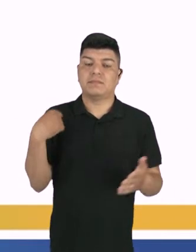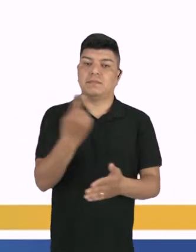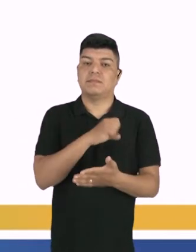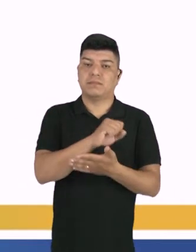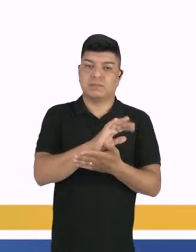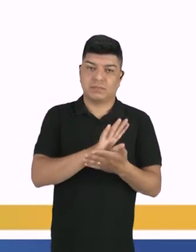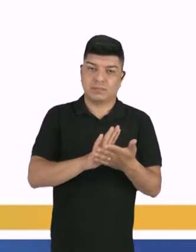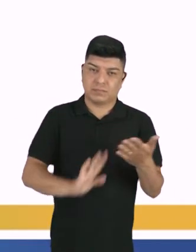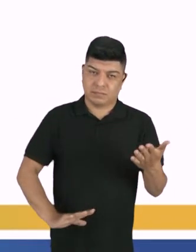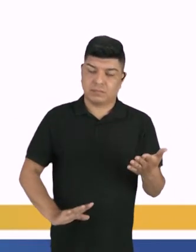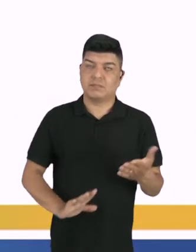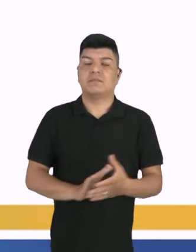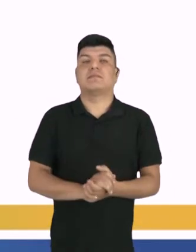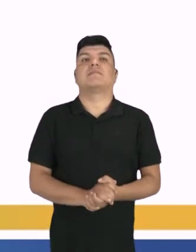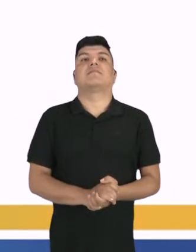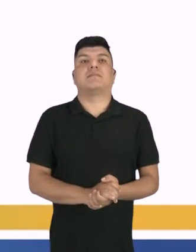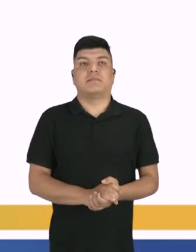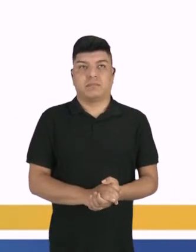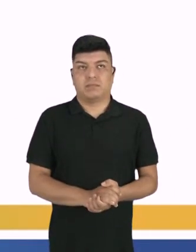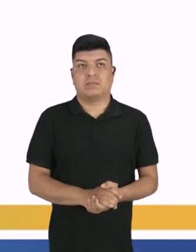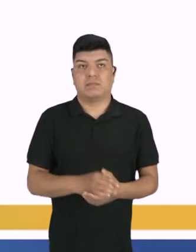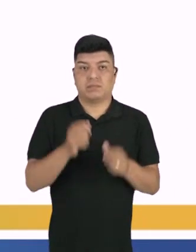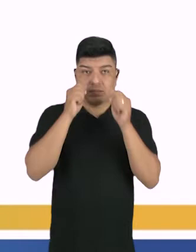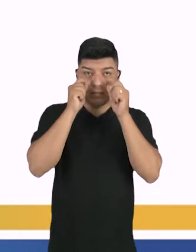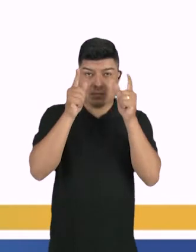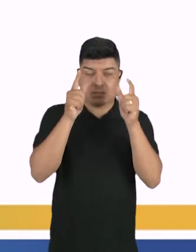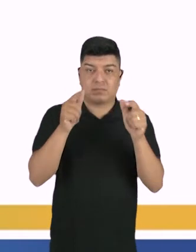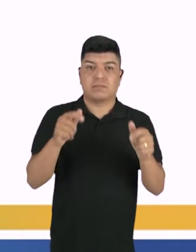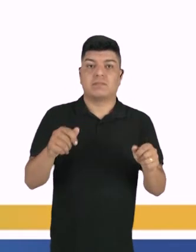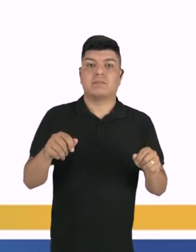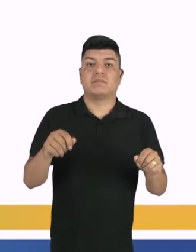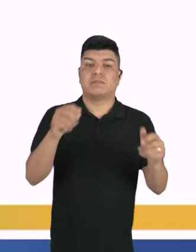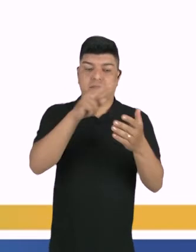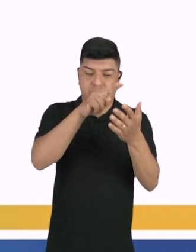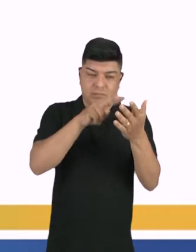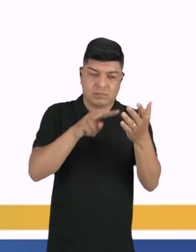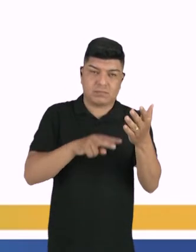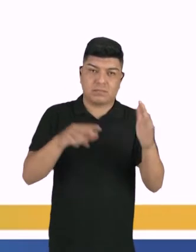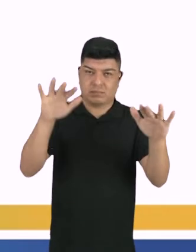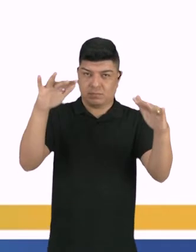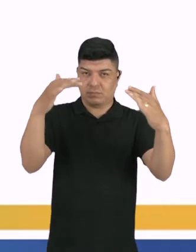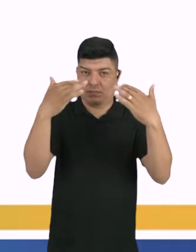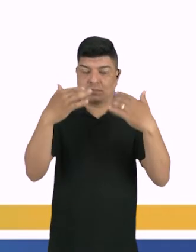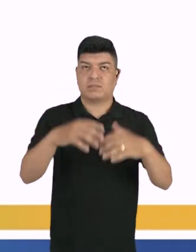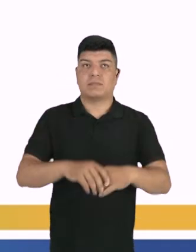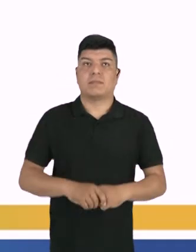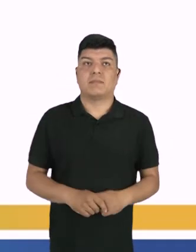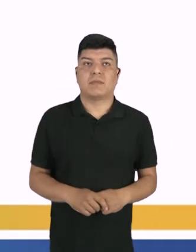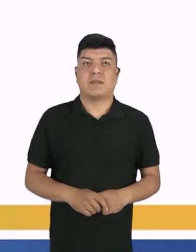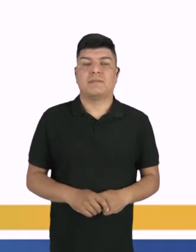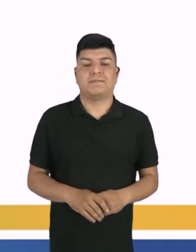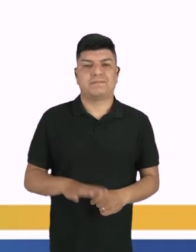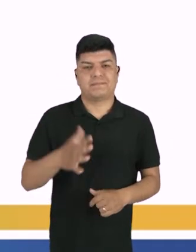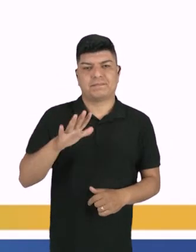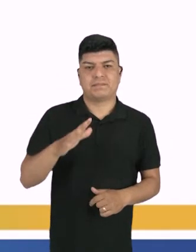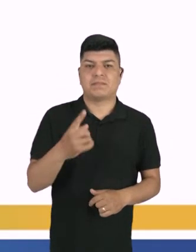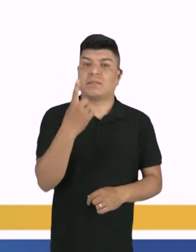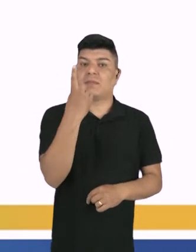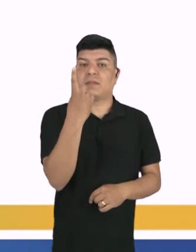nosso exercitando. Bastante atenção e acompanhem a leitura. Por volta de